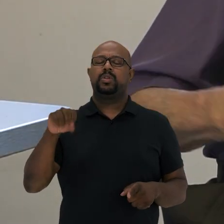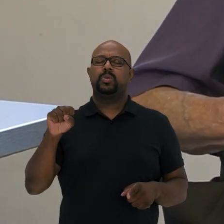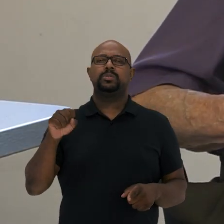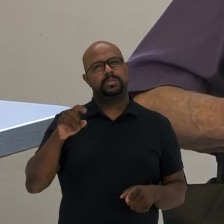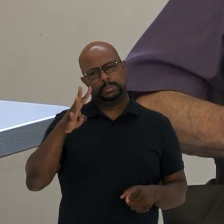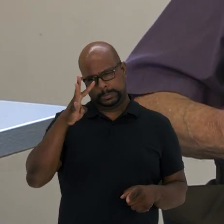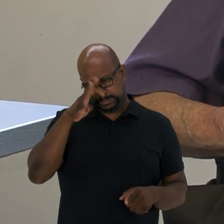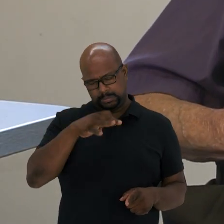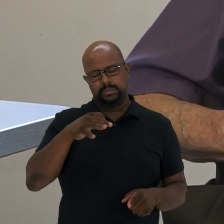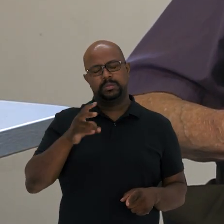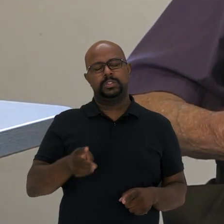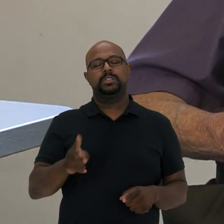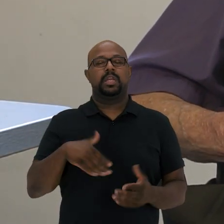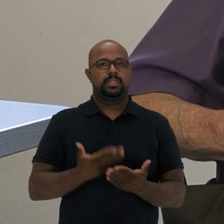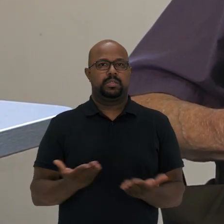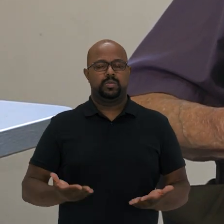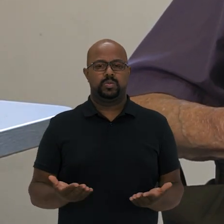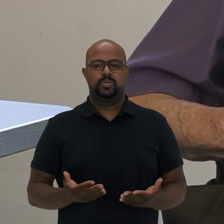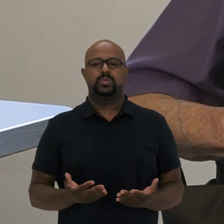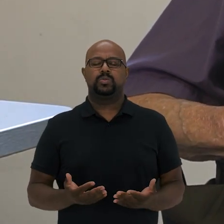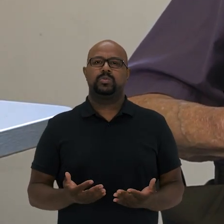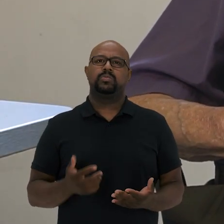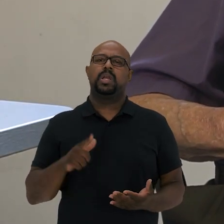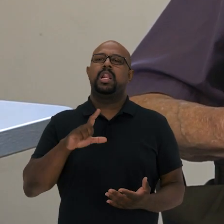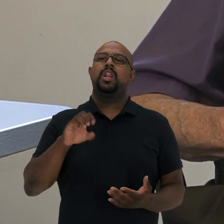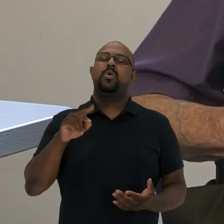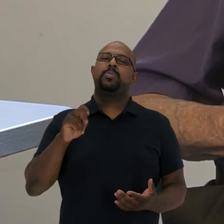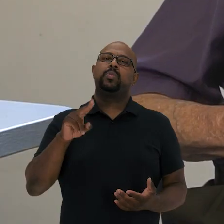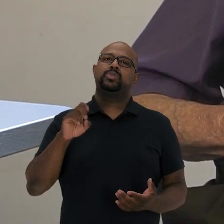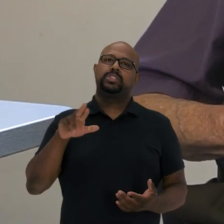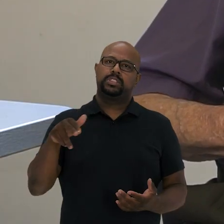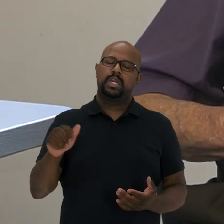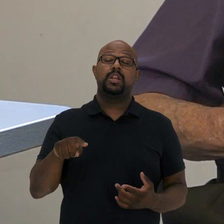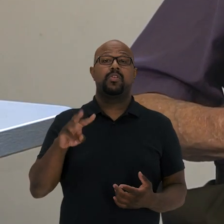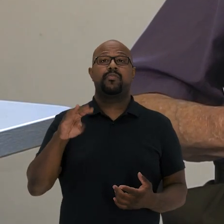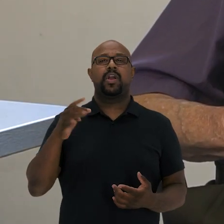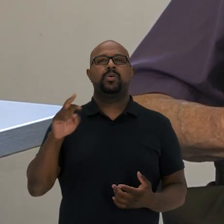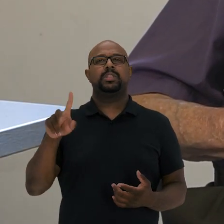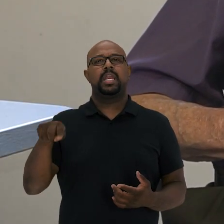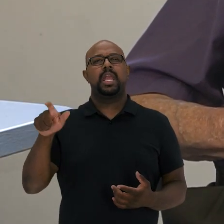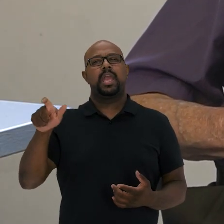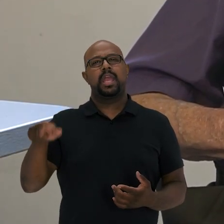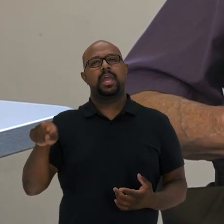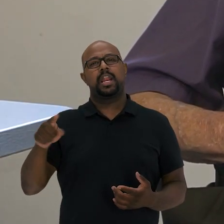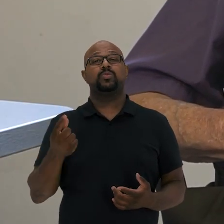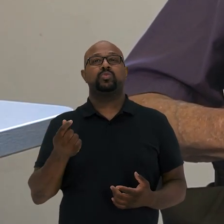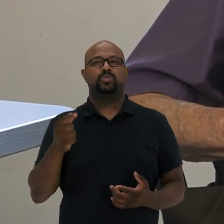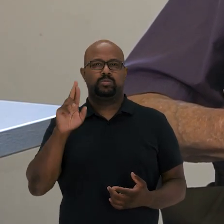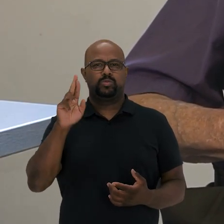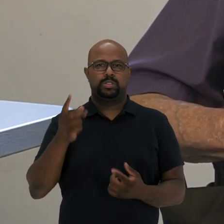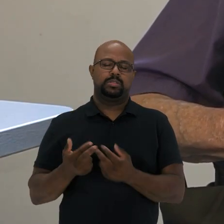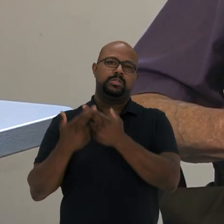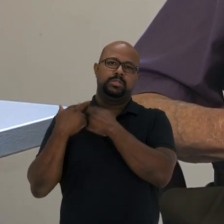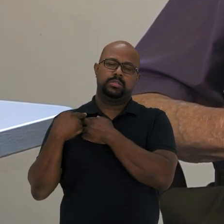Lions mantinha como mantinha ainda o lar, o Leopoldina. Sim. E o Walter era